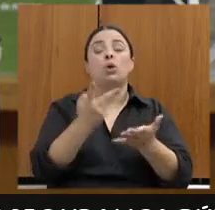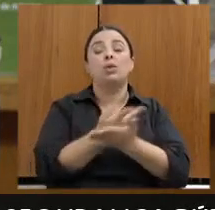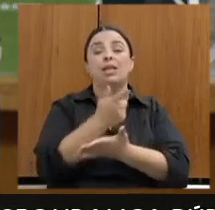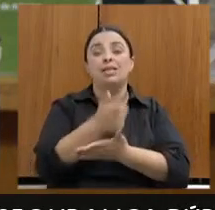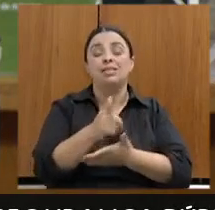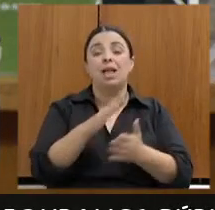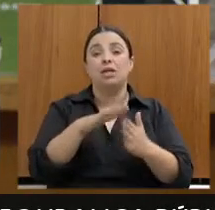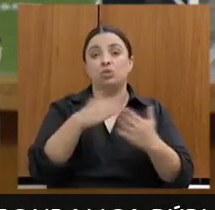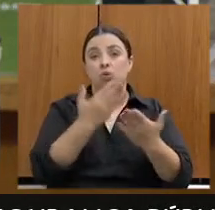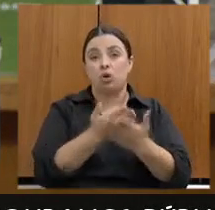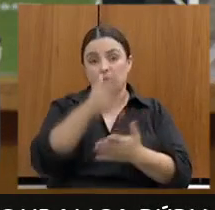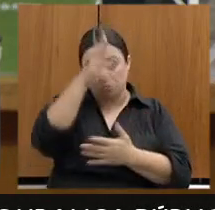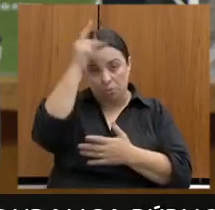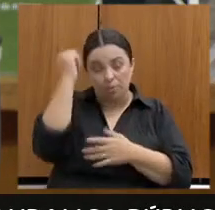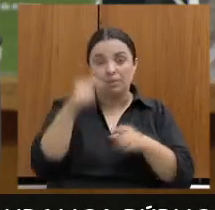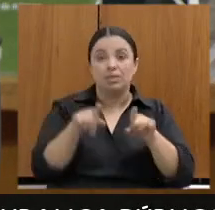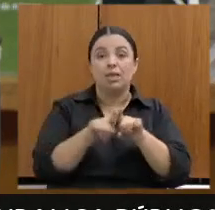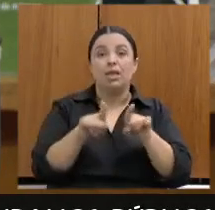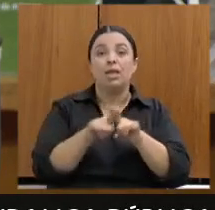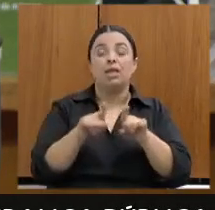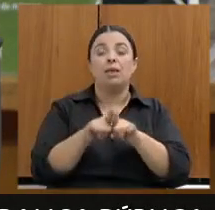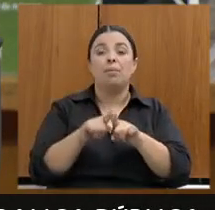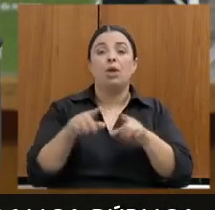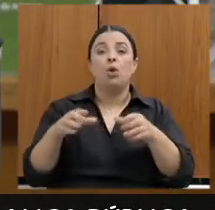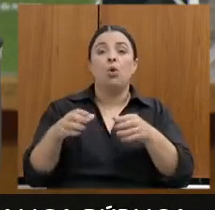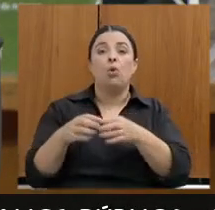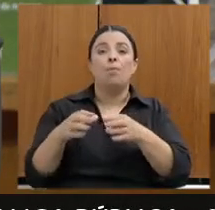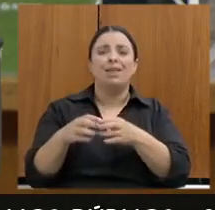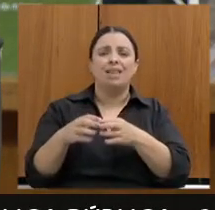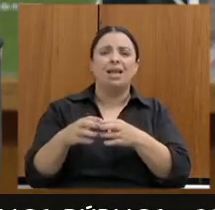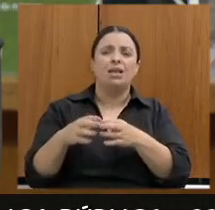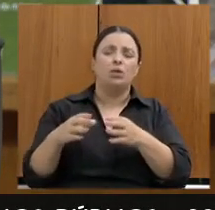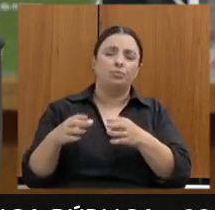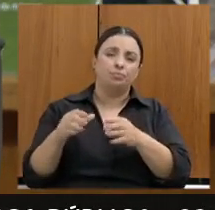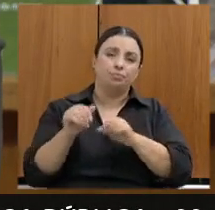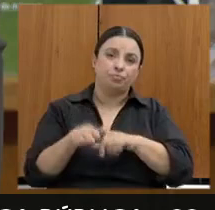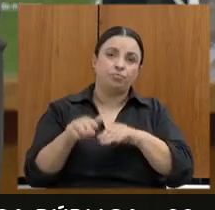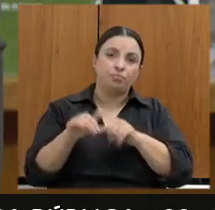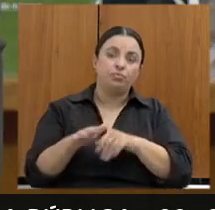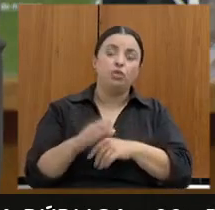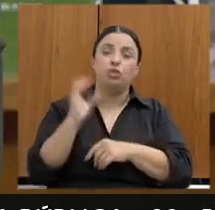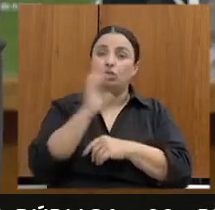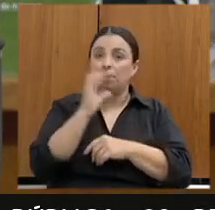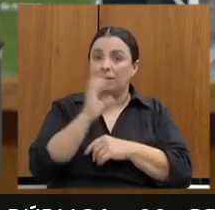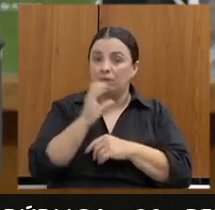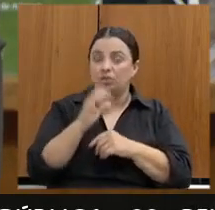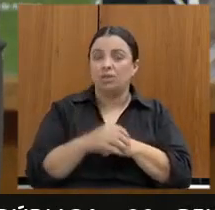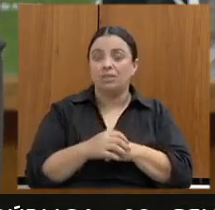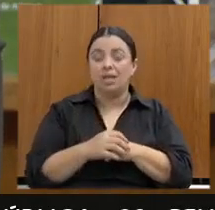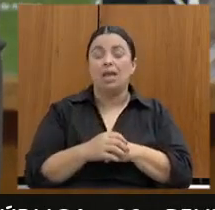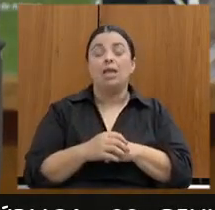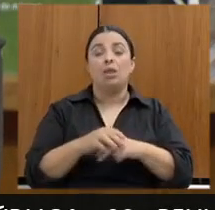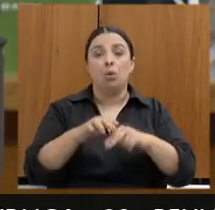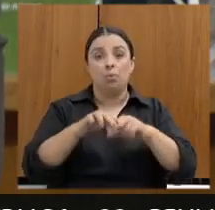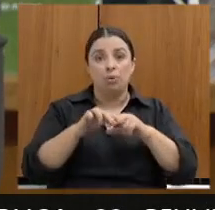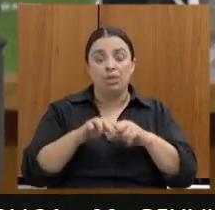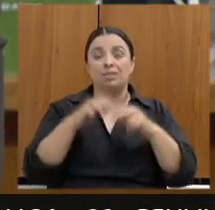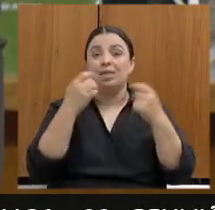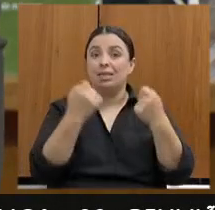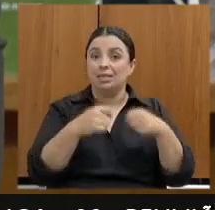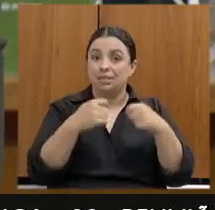Batalhão de Emergências ambientais pela condição estrutural do Corpo de Bombeiros Militar e pela necessidade